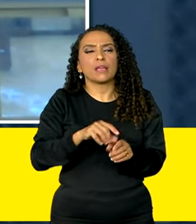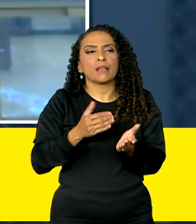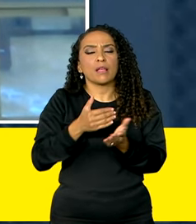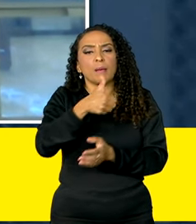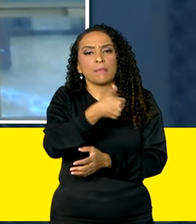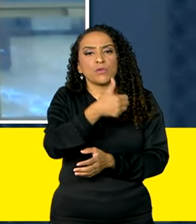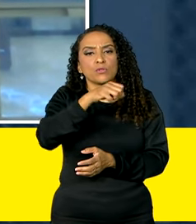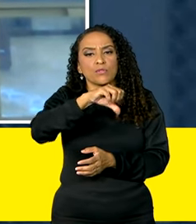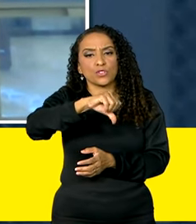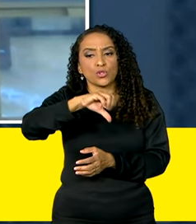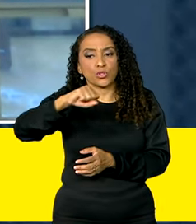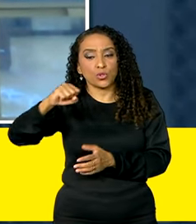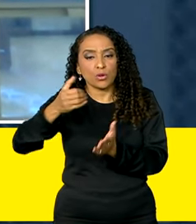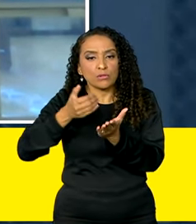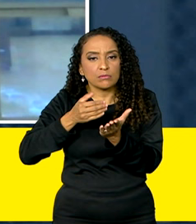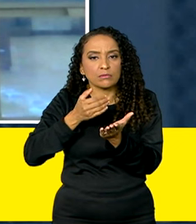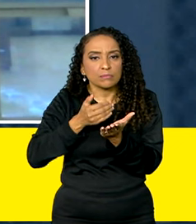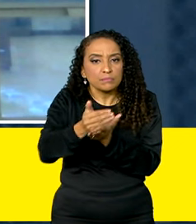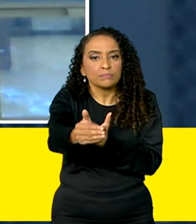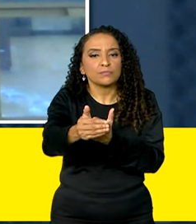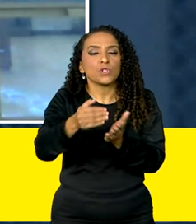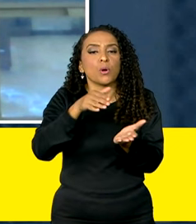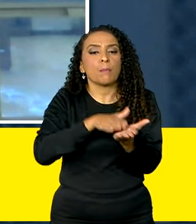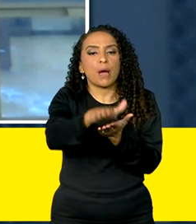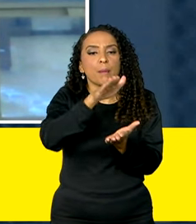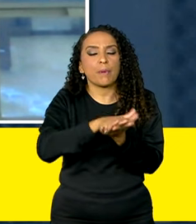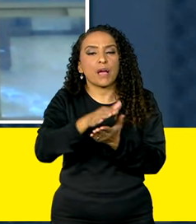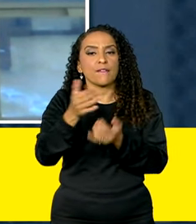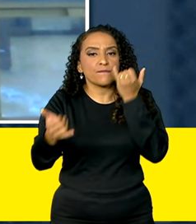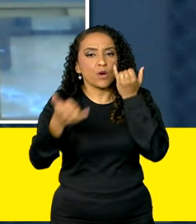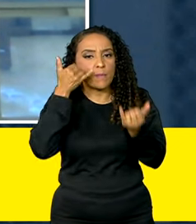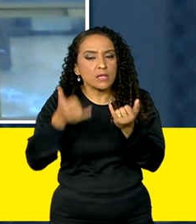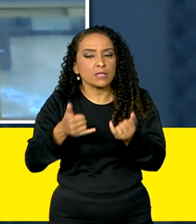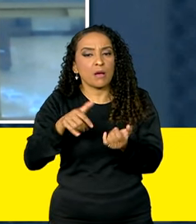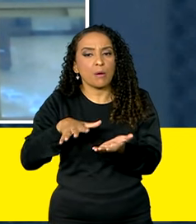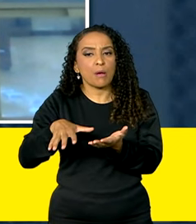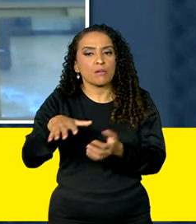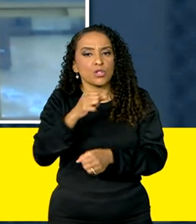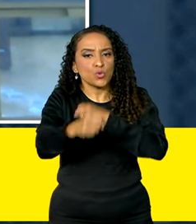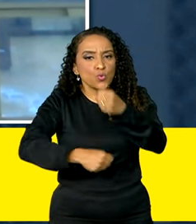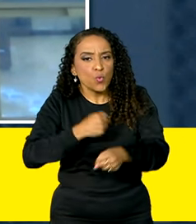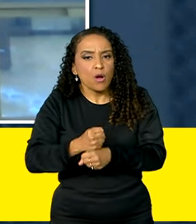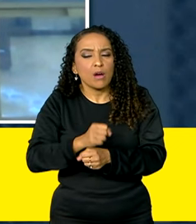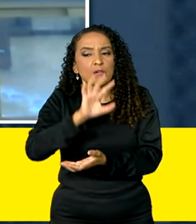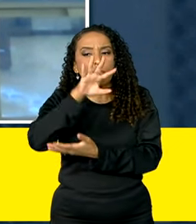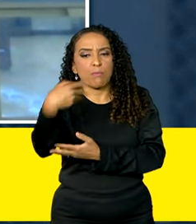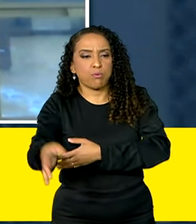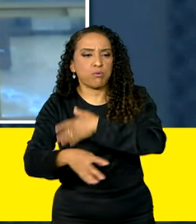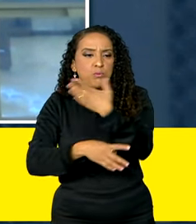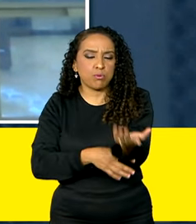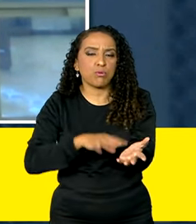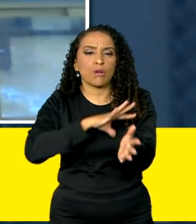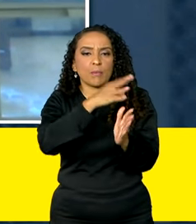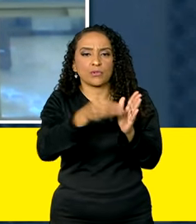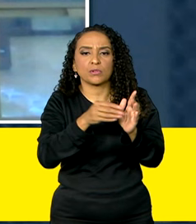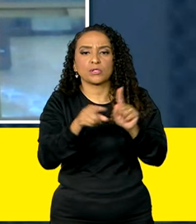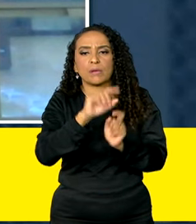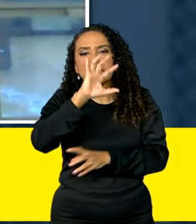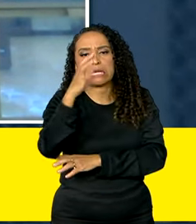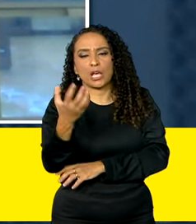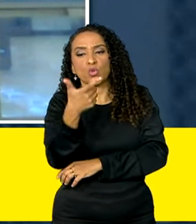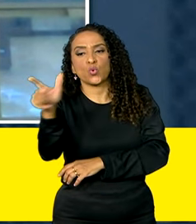1988 publica os dados anuais de desmatamento na Amazônia e mais recentemente Cerrado e outros